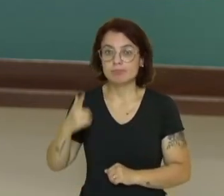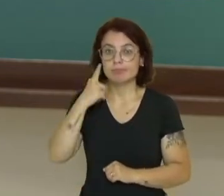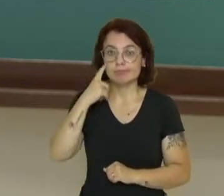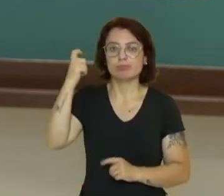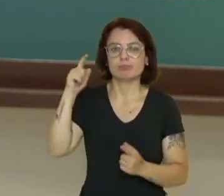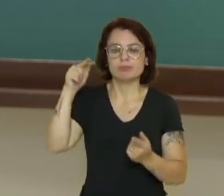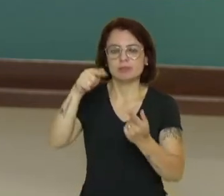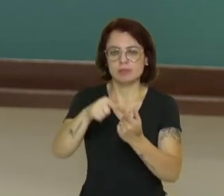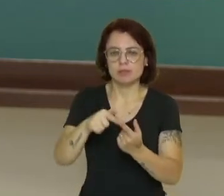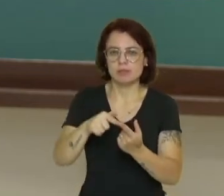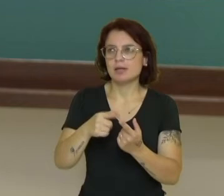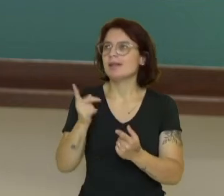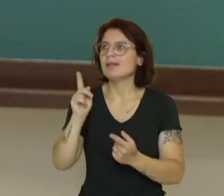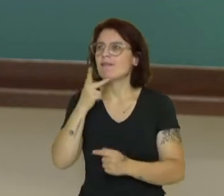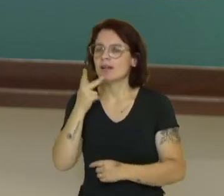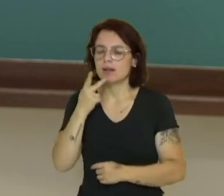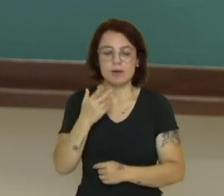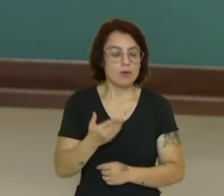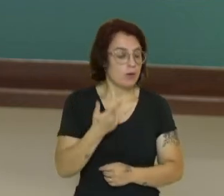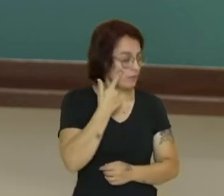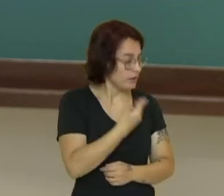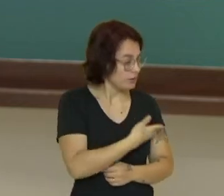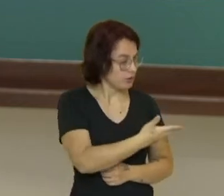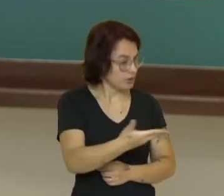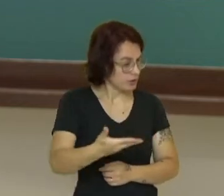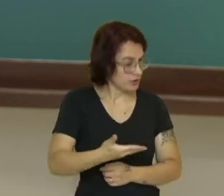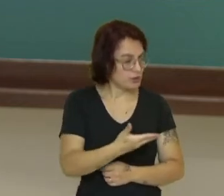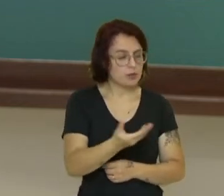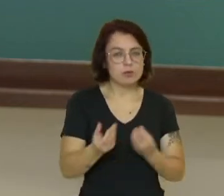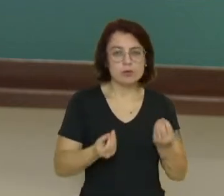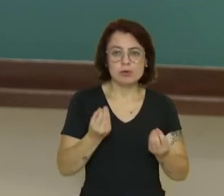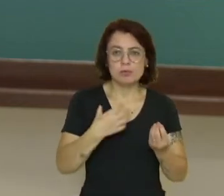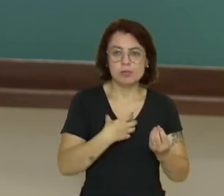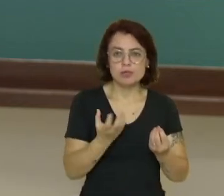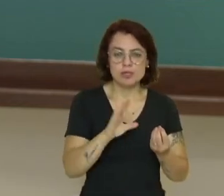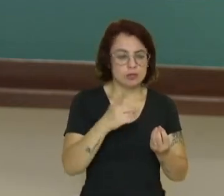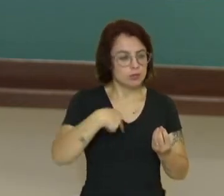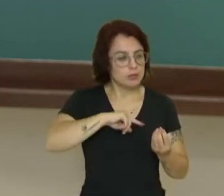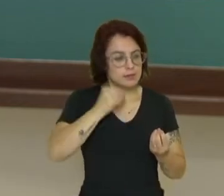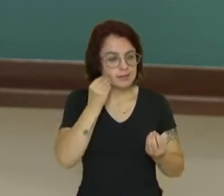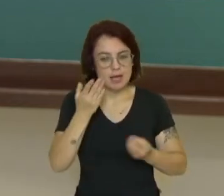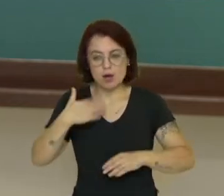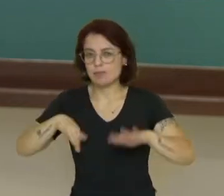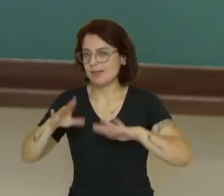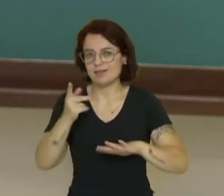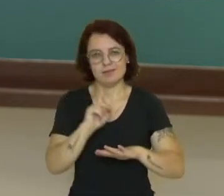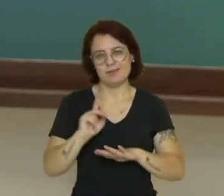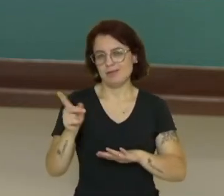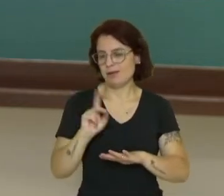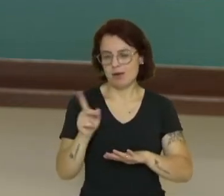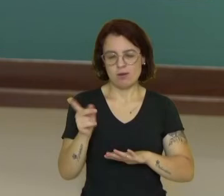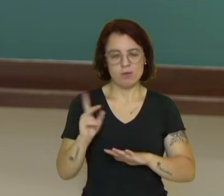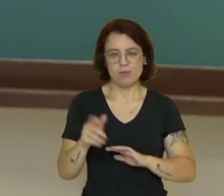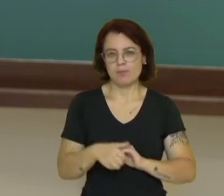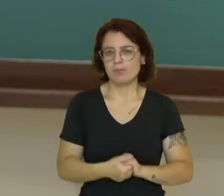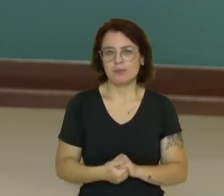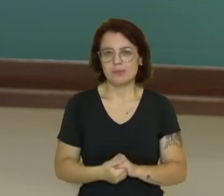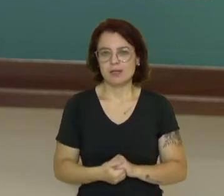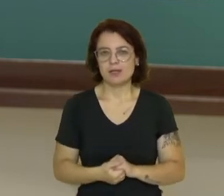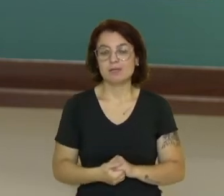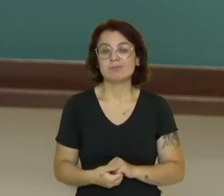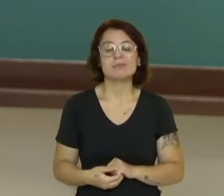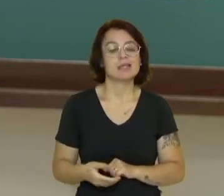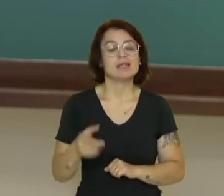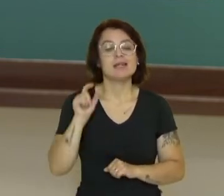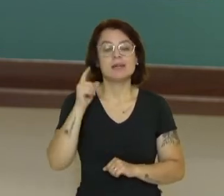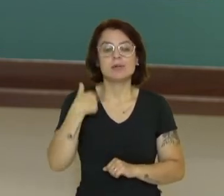a Grécia e fala assim, ok, vou dar palpites em como arrumar a situação atual. Ele não está partindo da situação atual. Ele